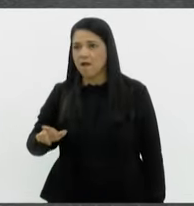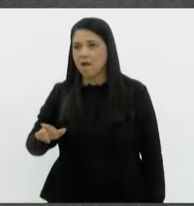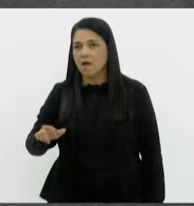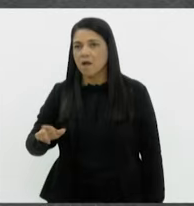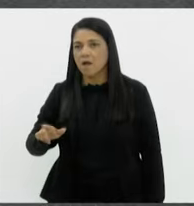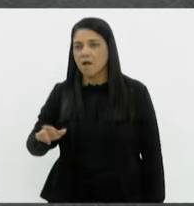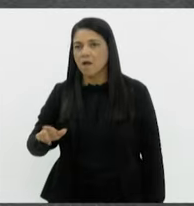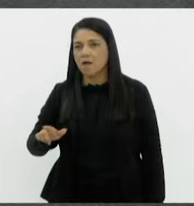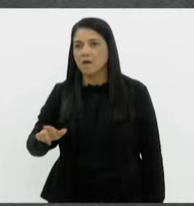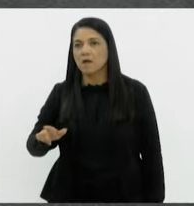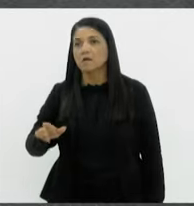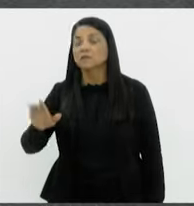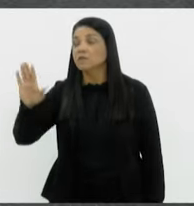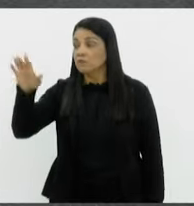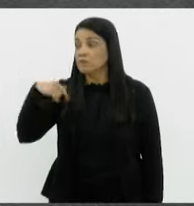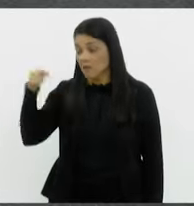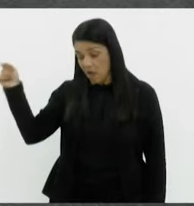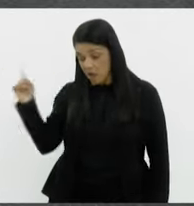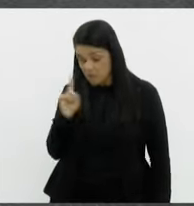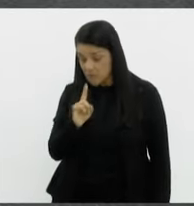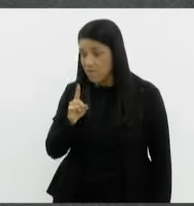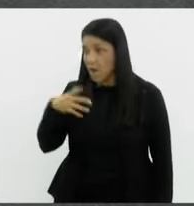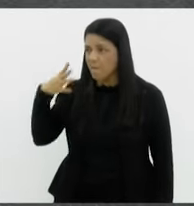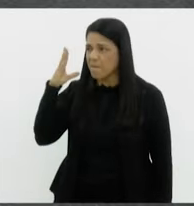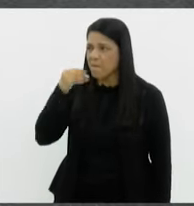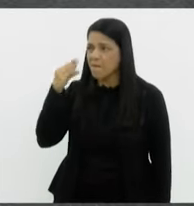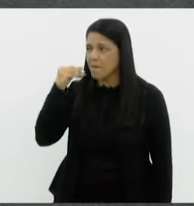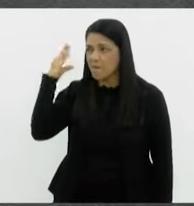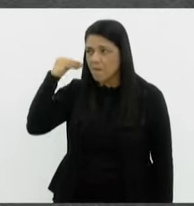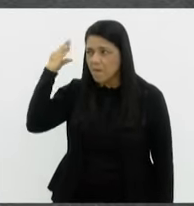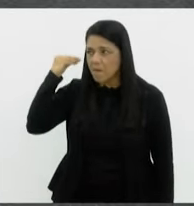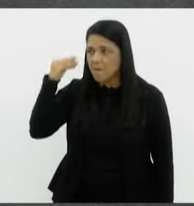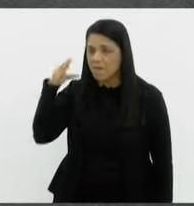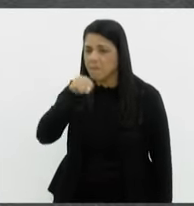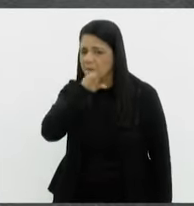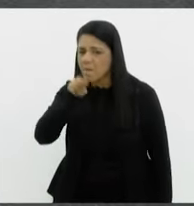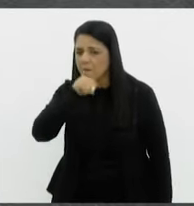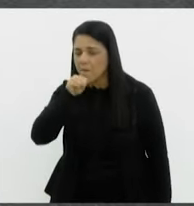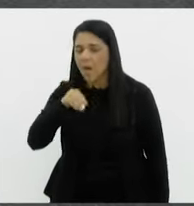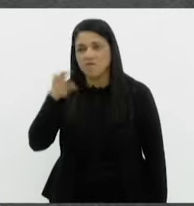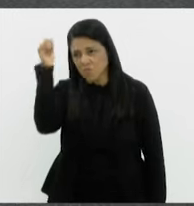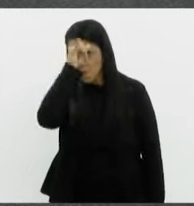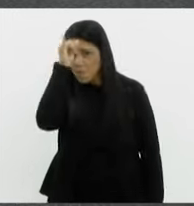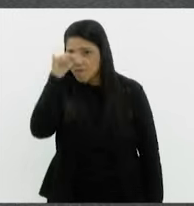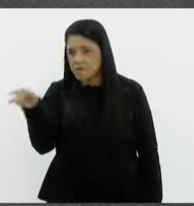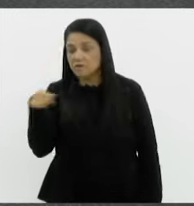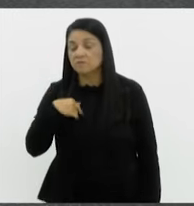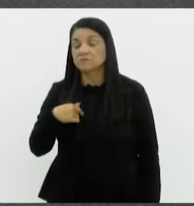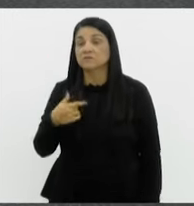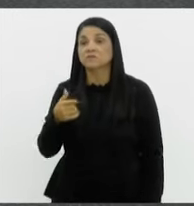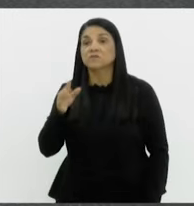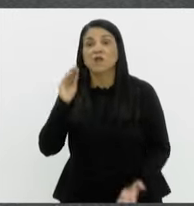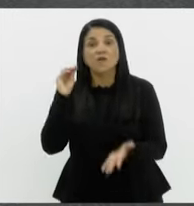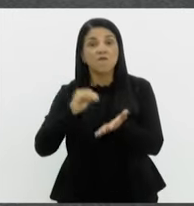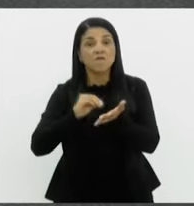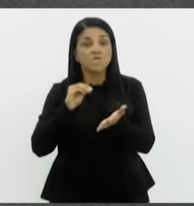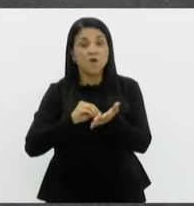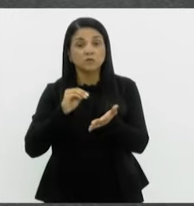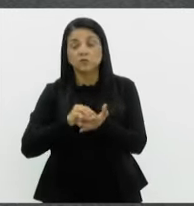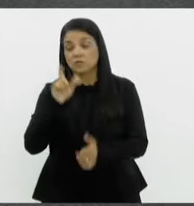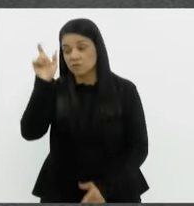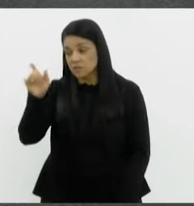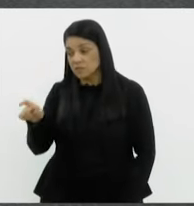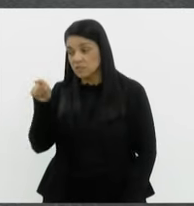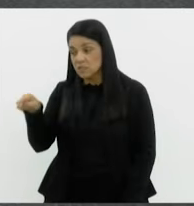não te interrompi. Então, quero dizer o seguinte, ele é desqualificado, quem está faltando com decoro é